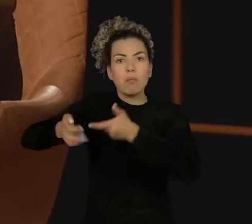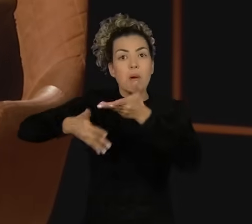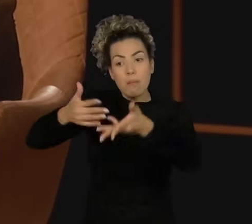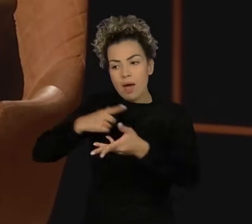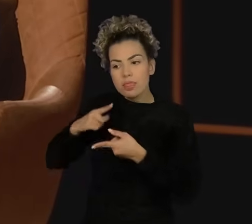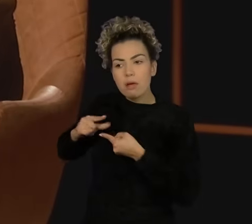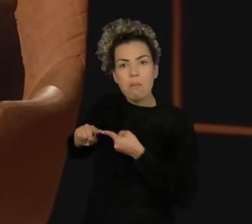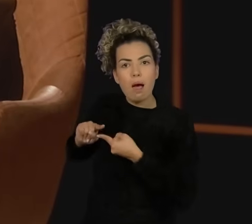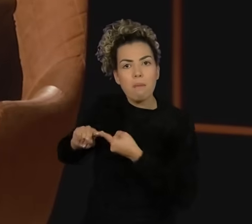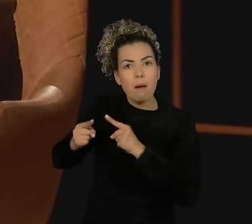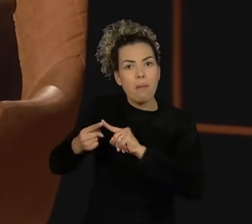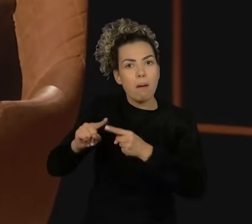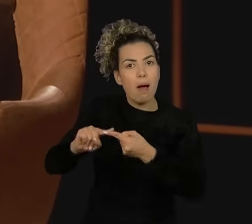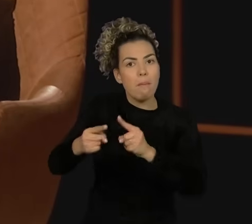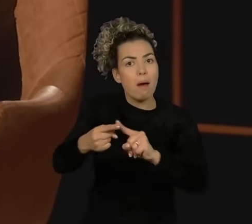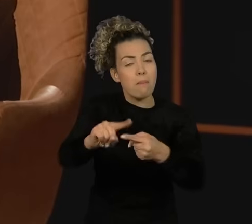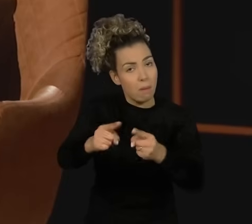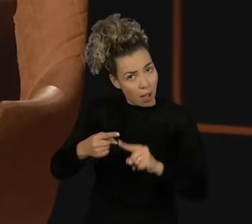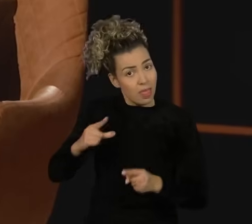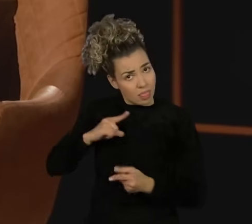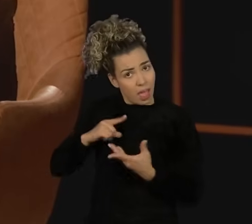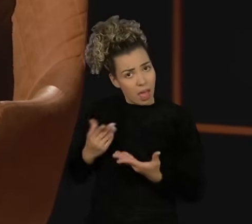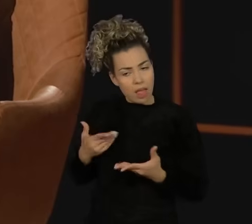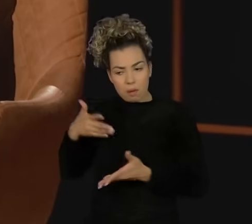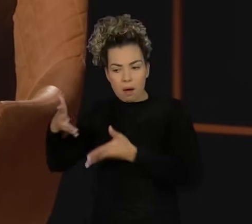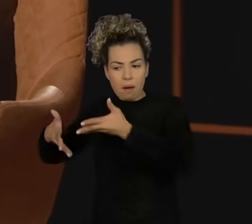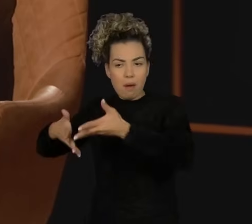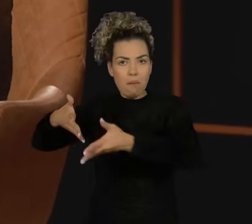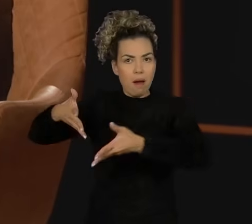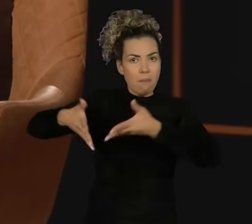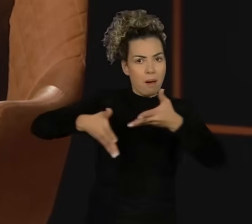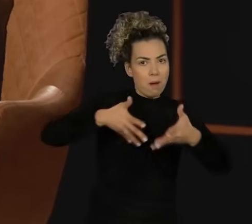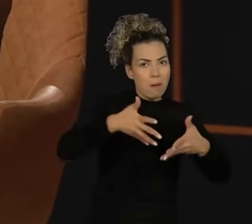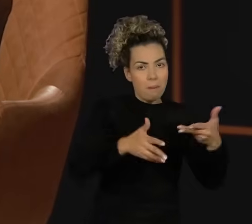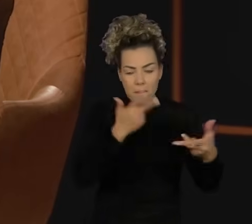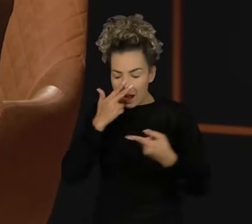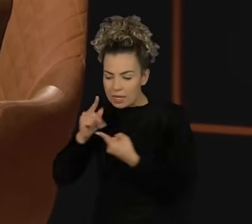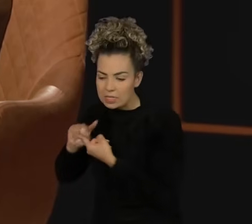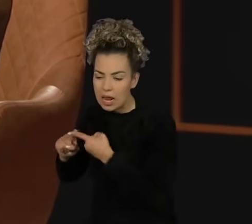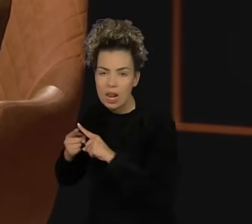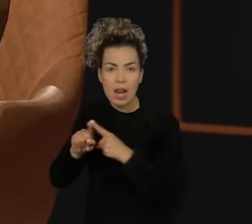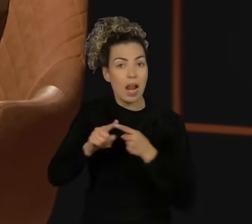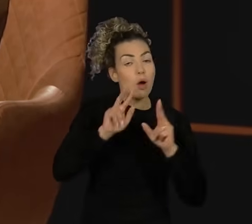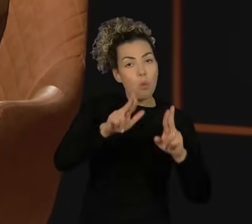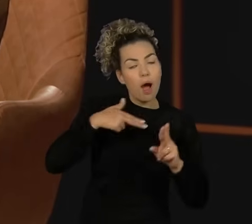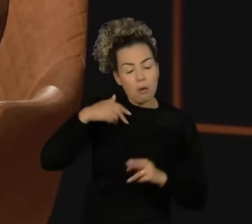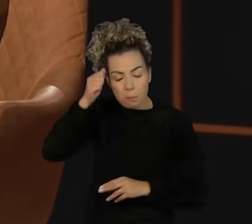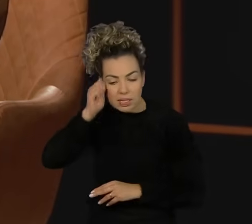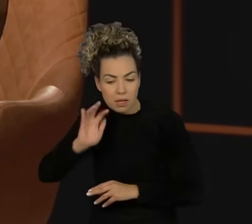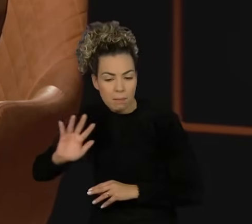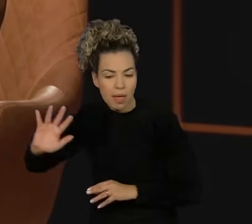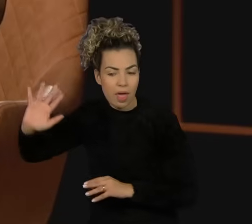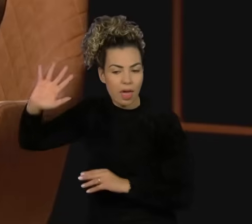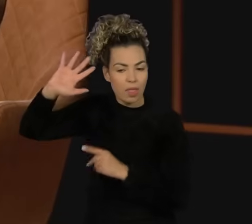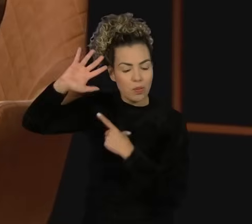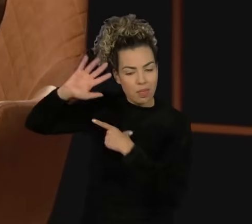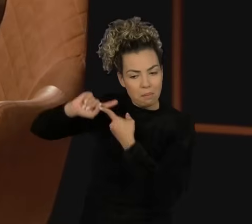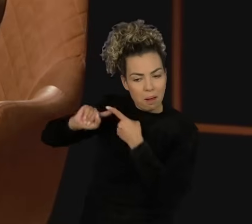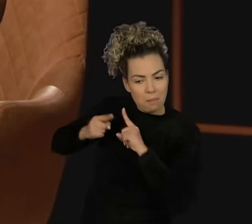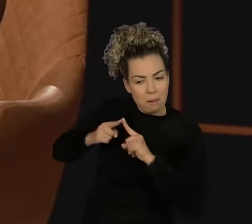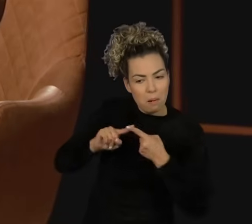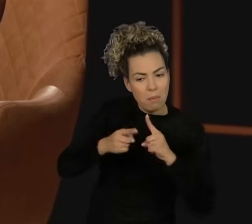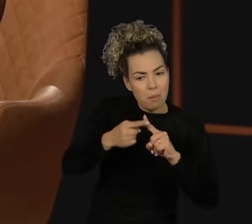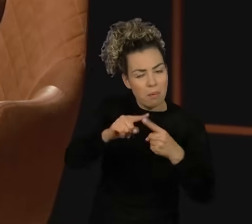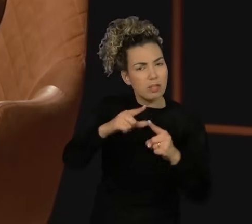aparentemente elas não têm uma relação, mas tem algo, um pensamento liga uma ideia à outra. Então,